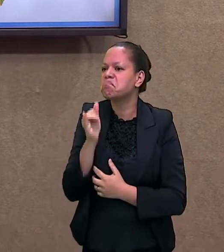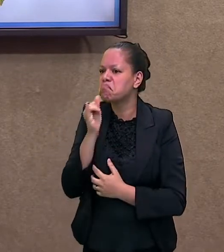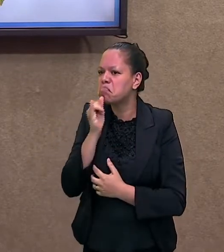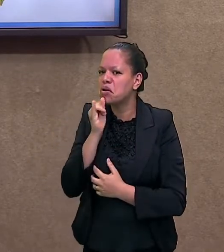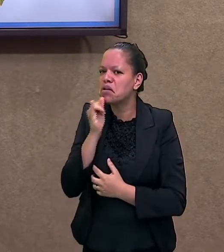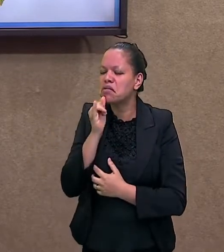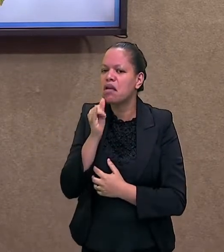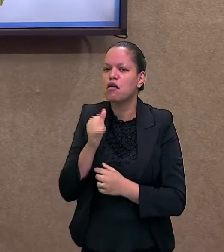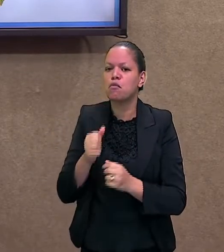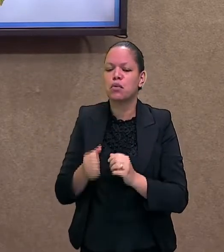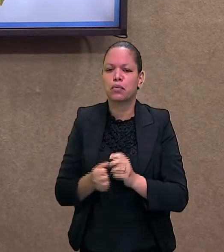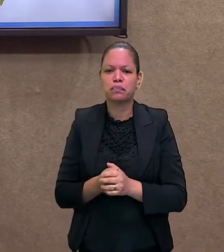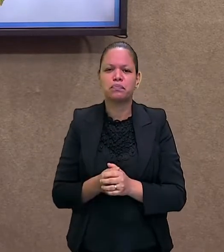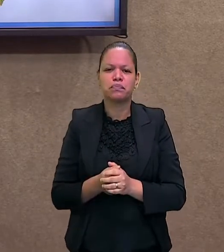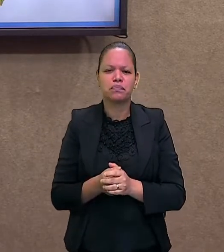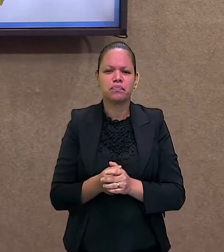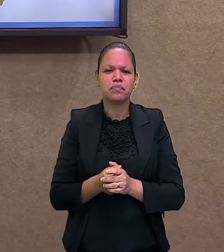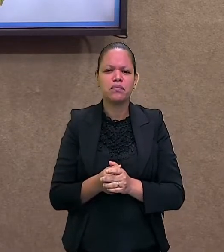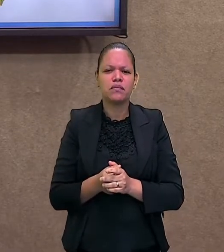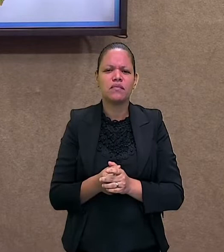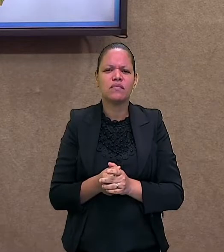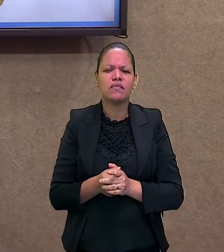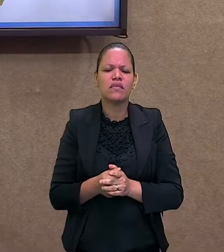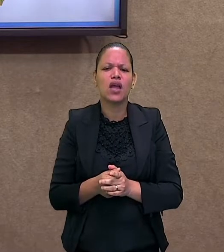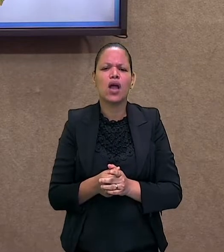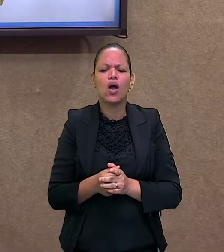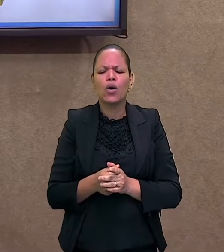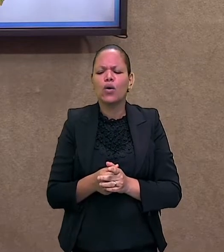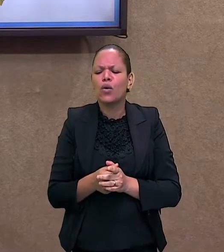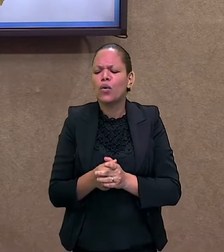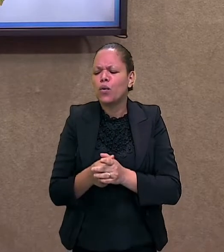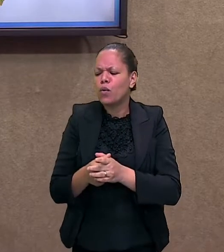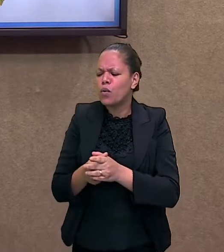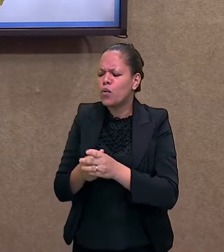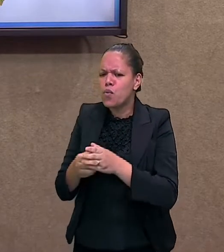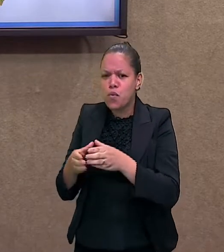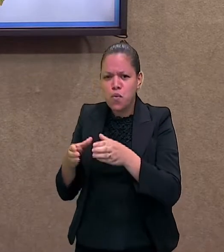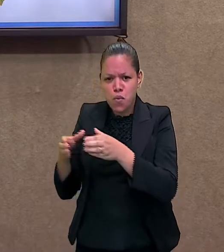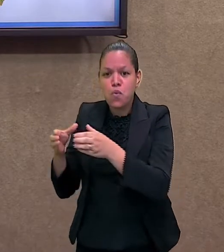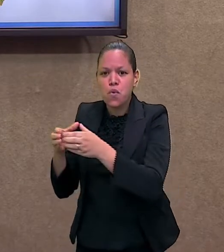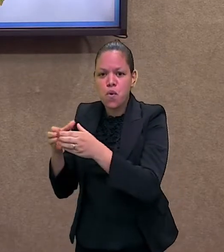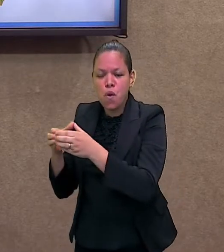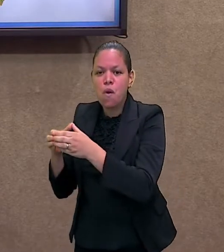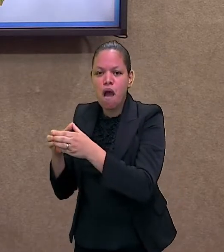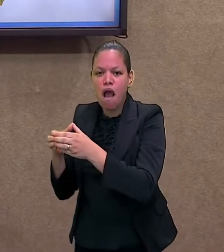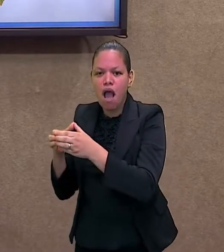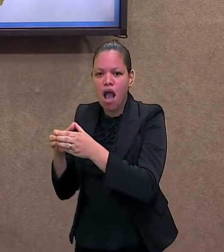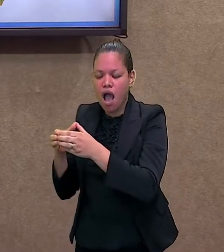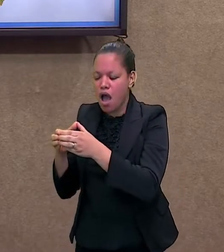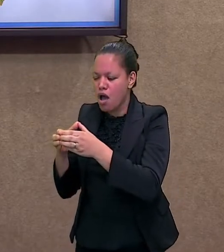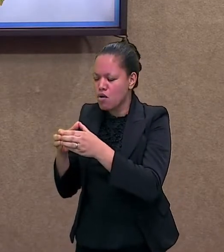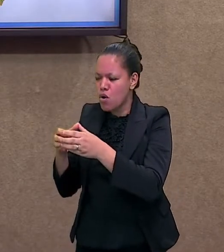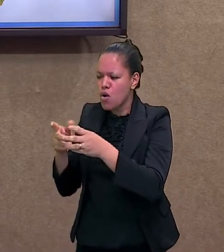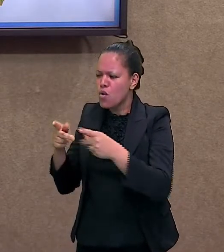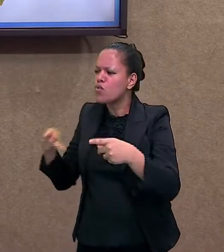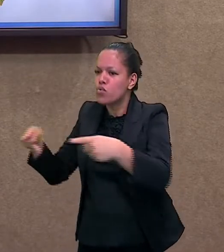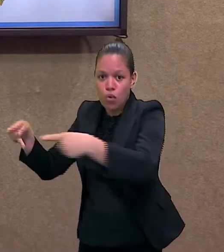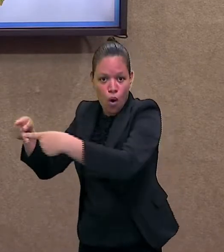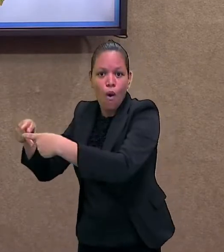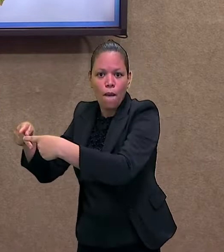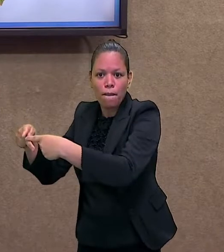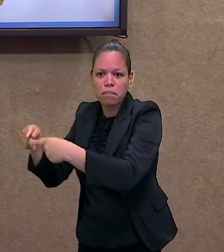A mundialização, a globalização tenta fazer com que esse processo de comércio seja em um único